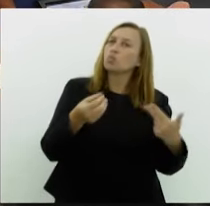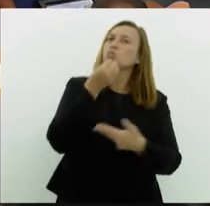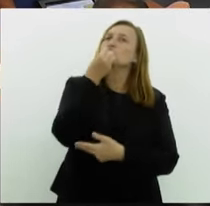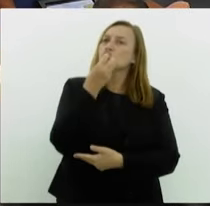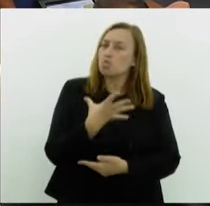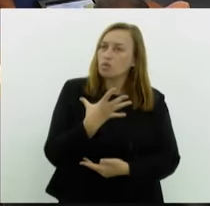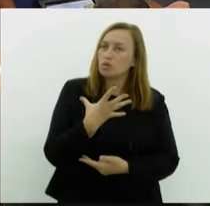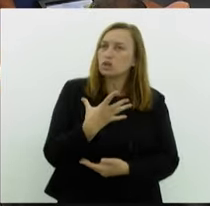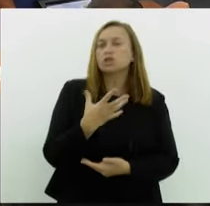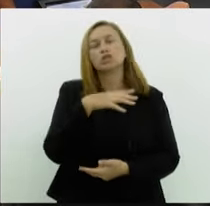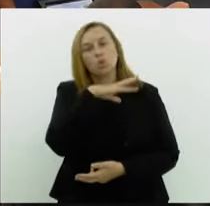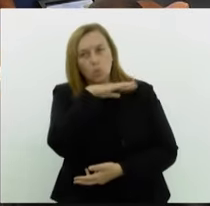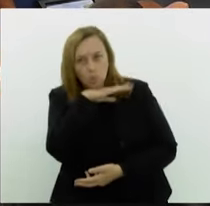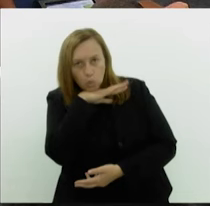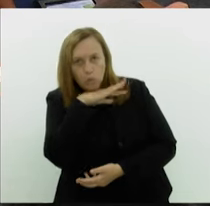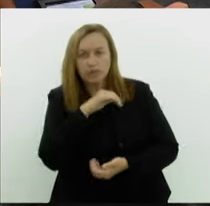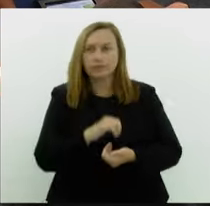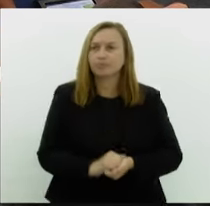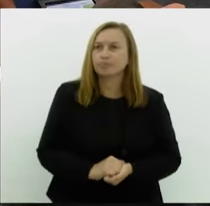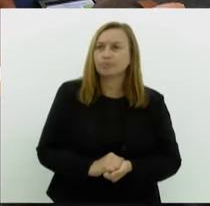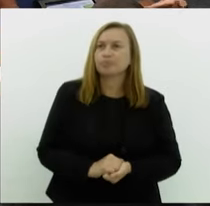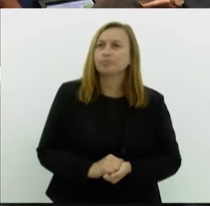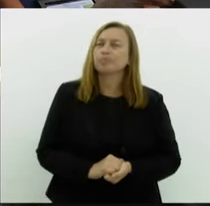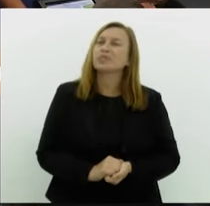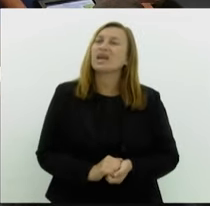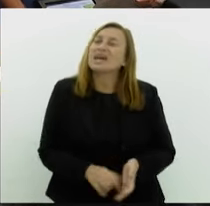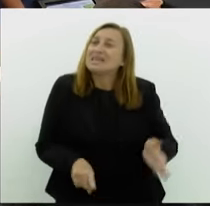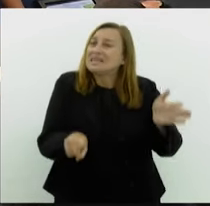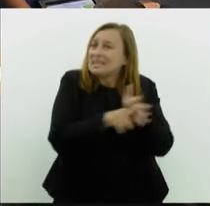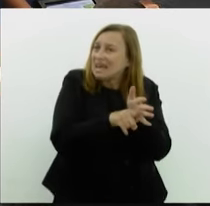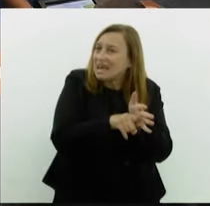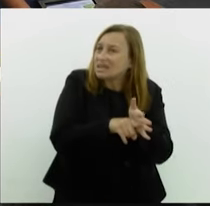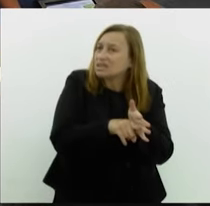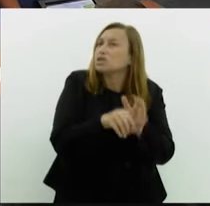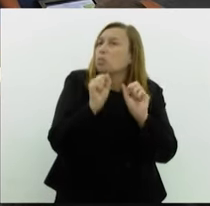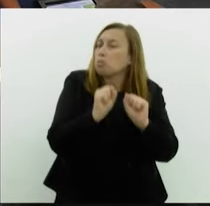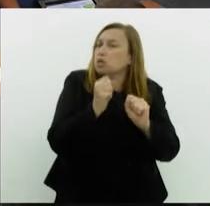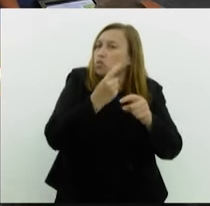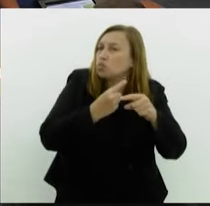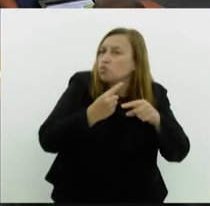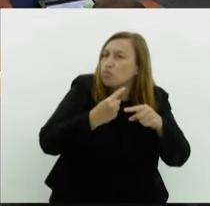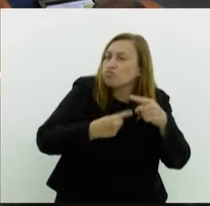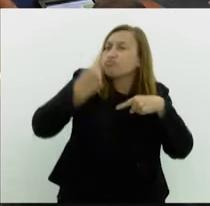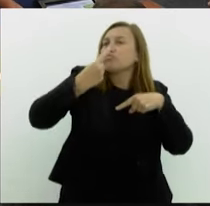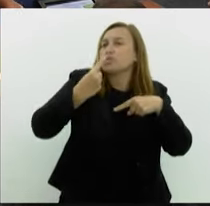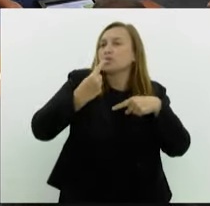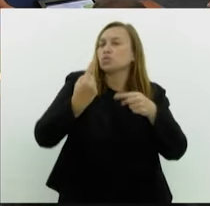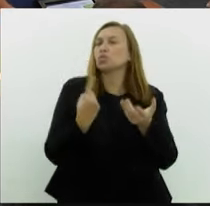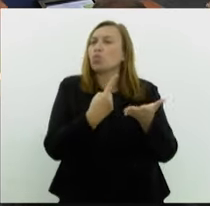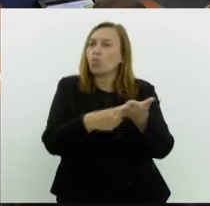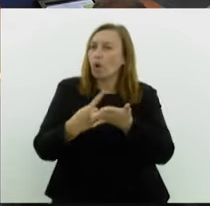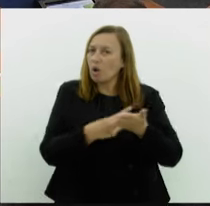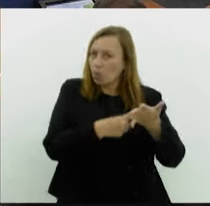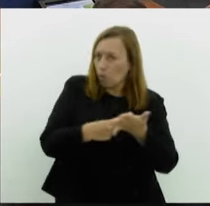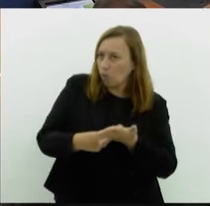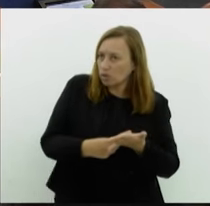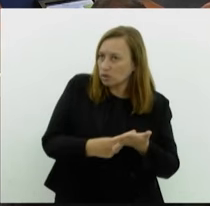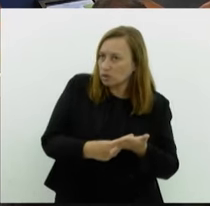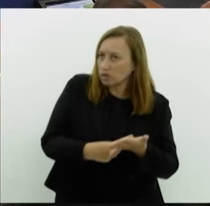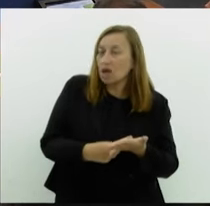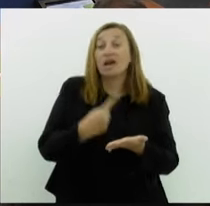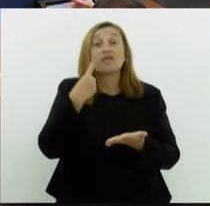e negativas. As negativas poderiam ser superadas num acordo, porque